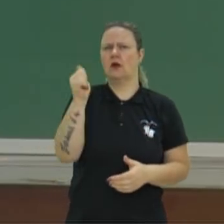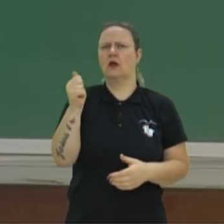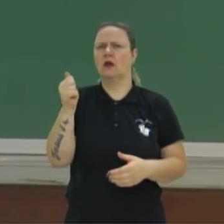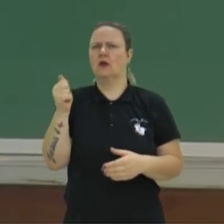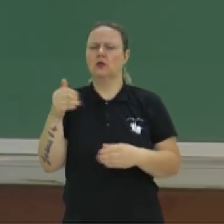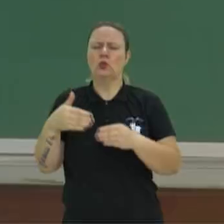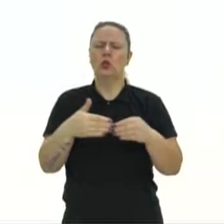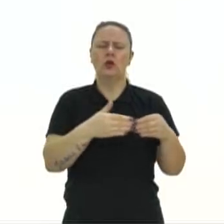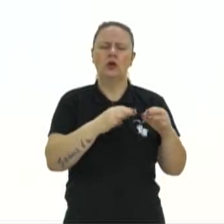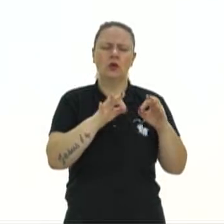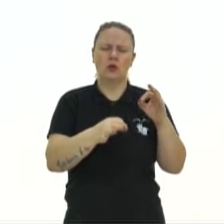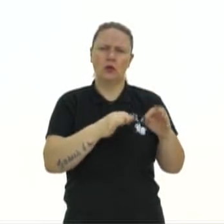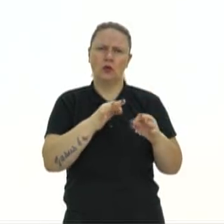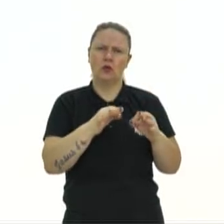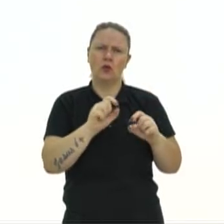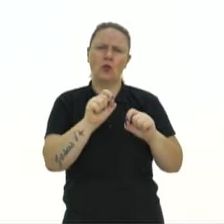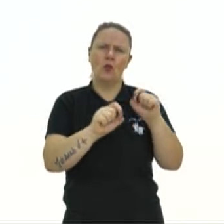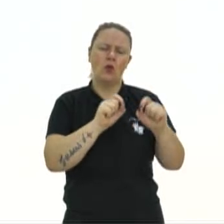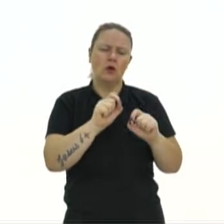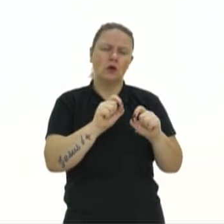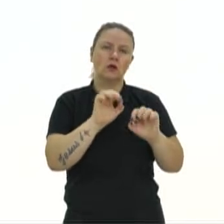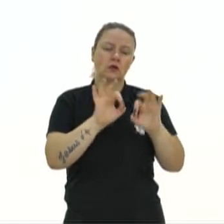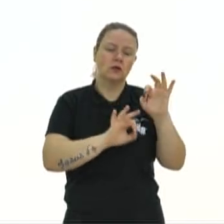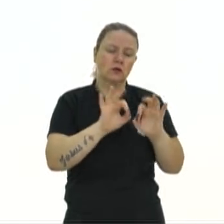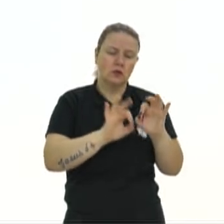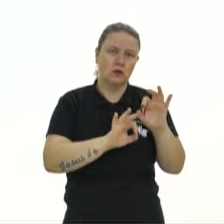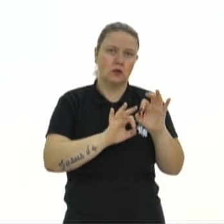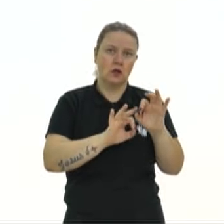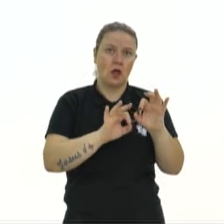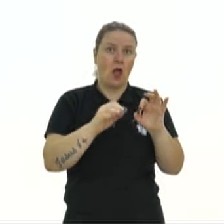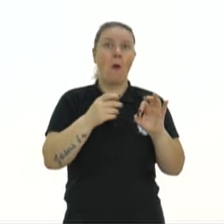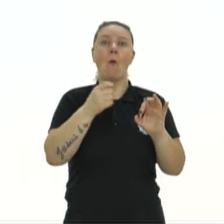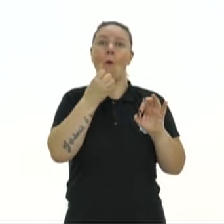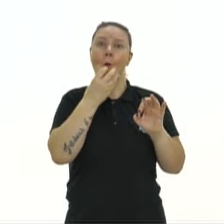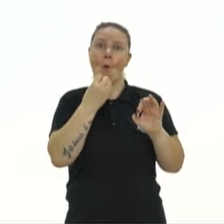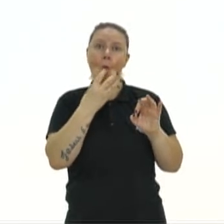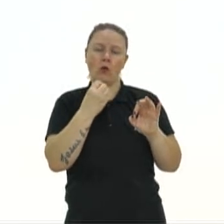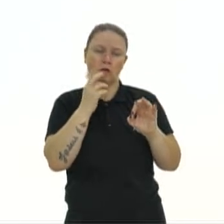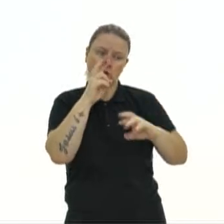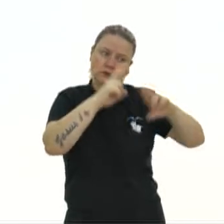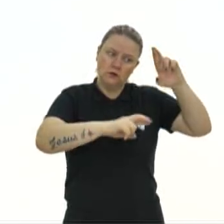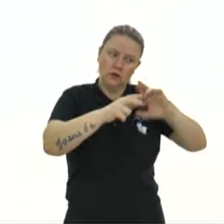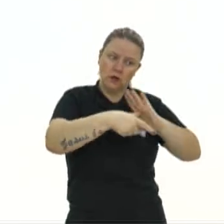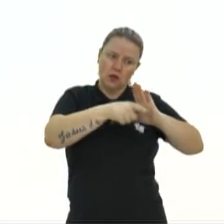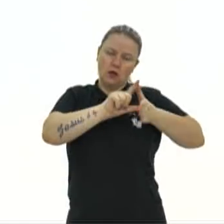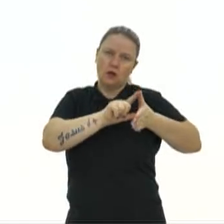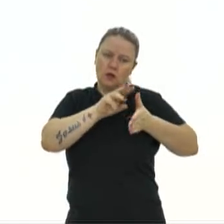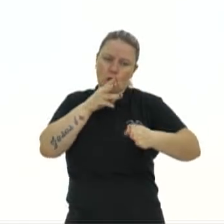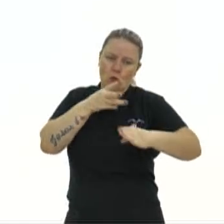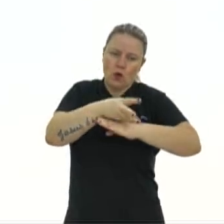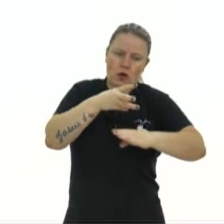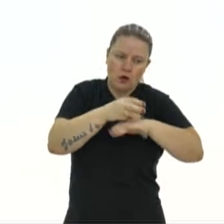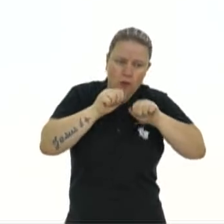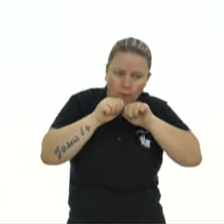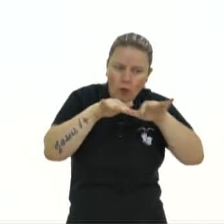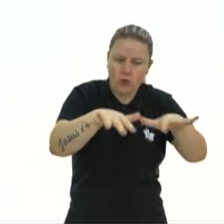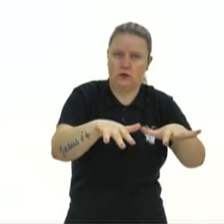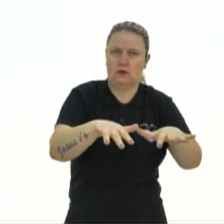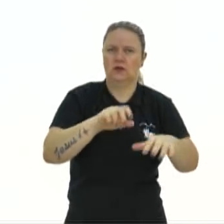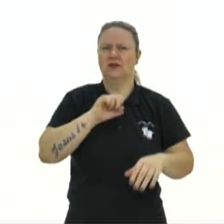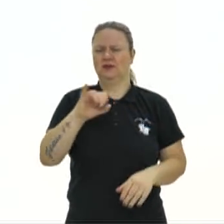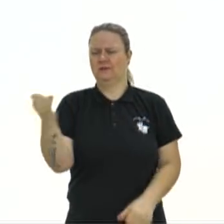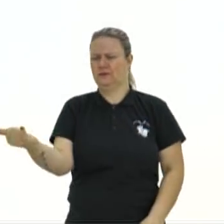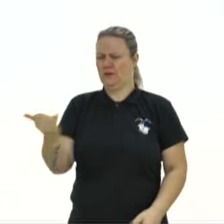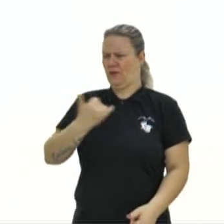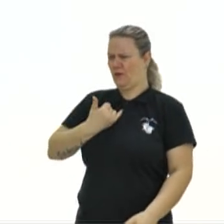uma notícia é falsa antes de você mandar no grupo da família. Se a informação causou desconforto ou chegou